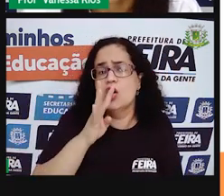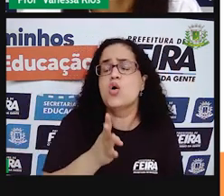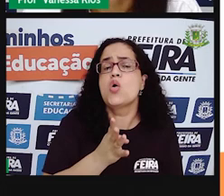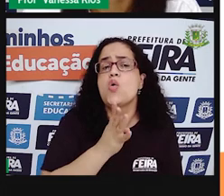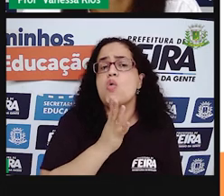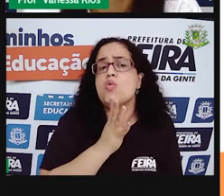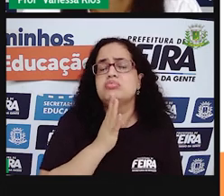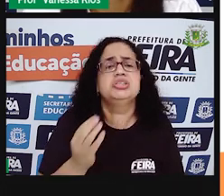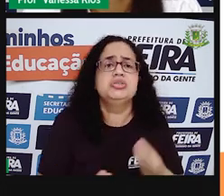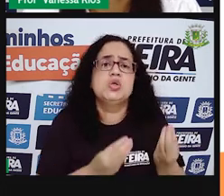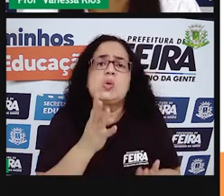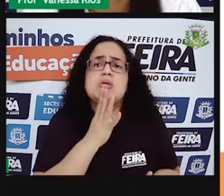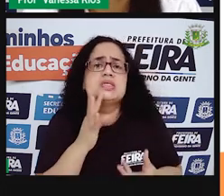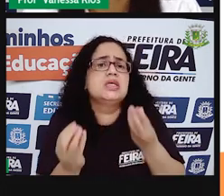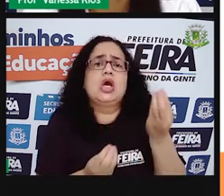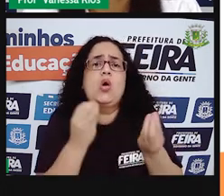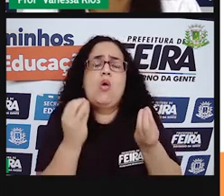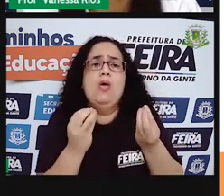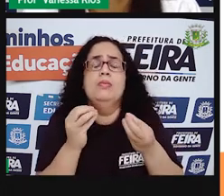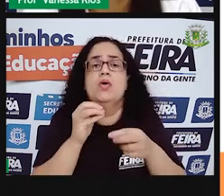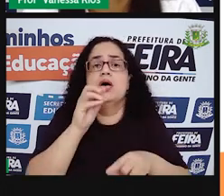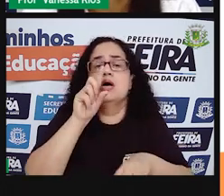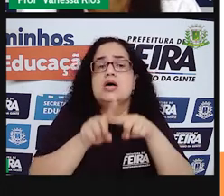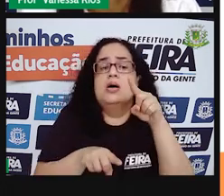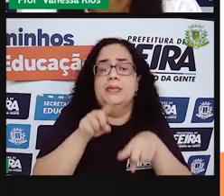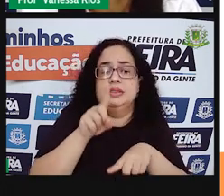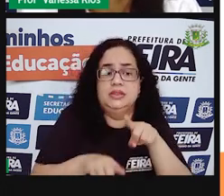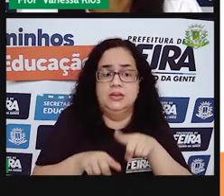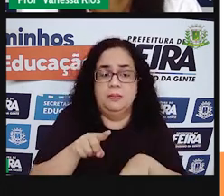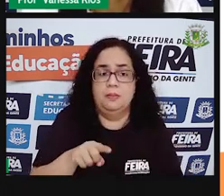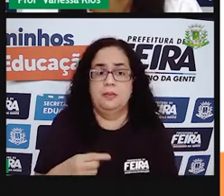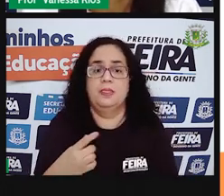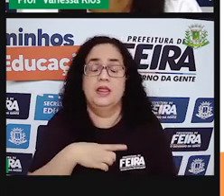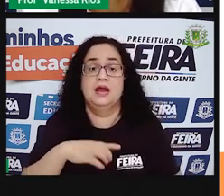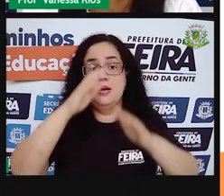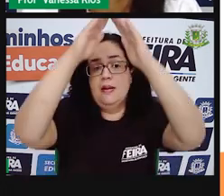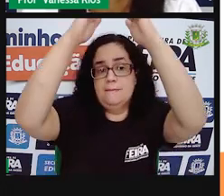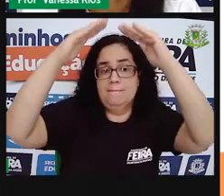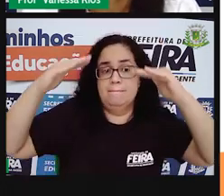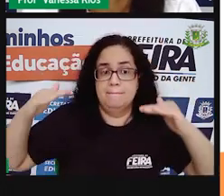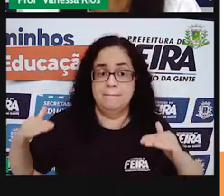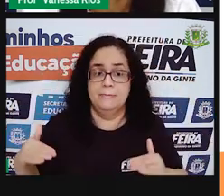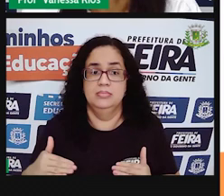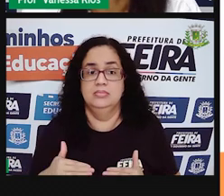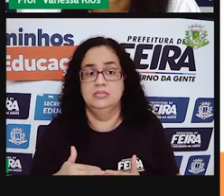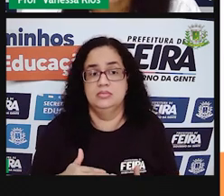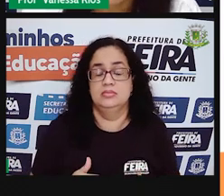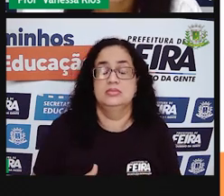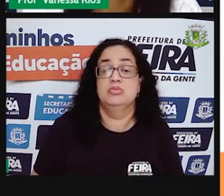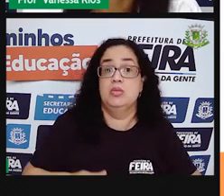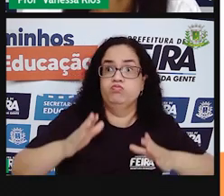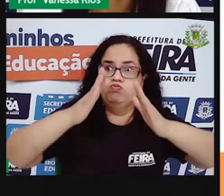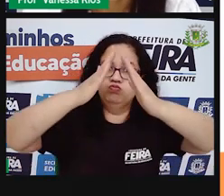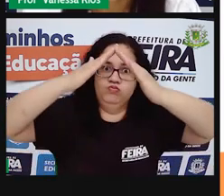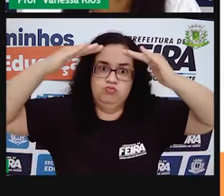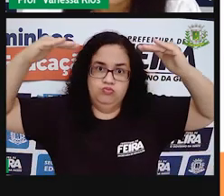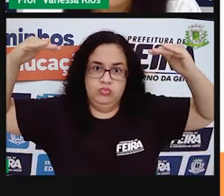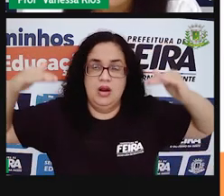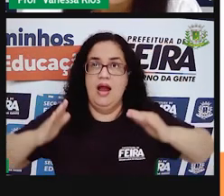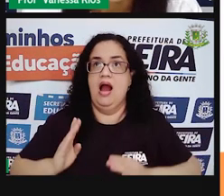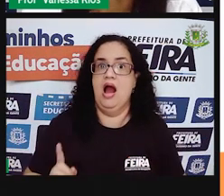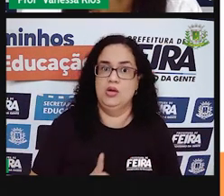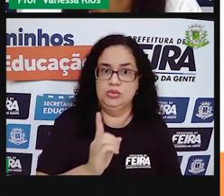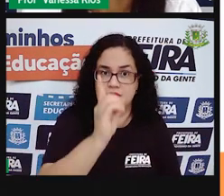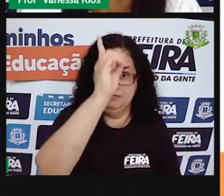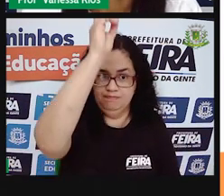conhecessem aí dessa propriedade dos materiais? As pirâmides são construções grandiosas, né, muito